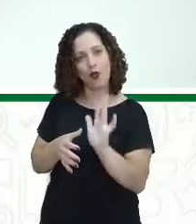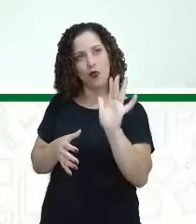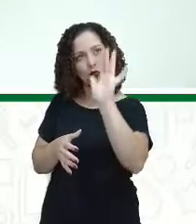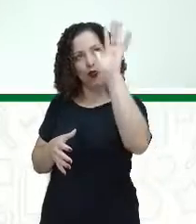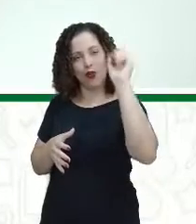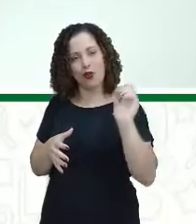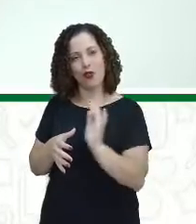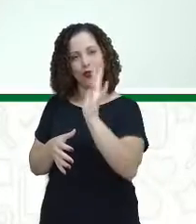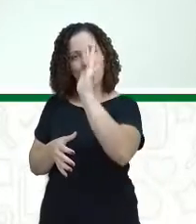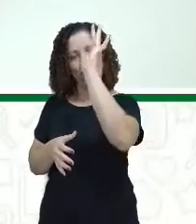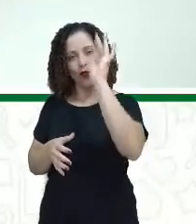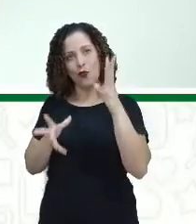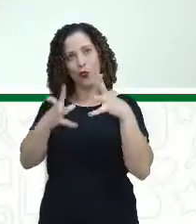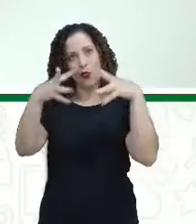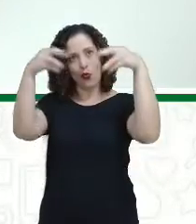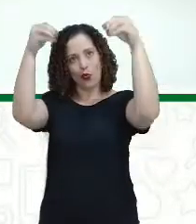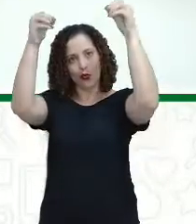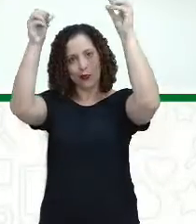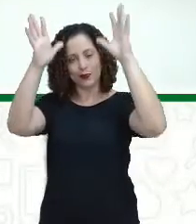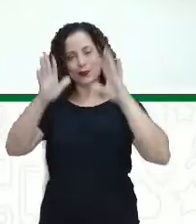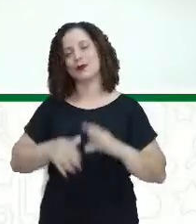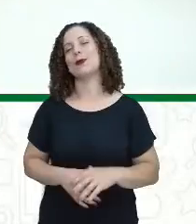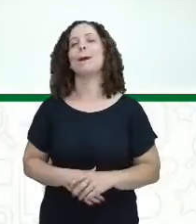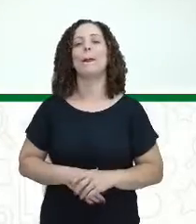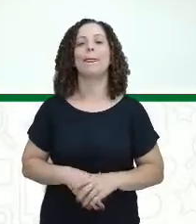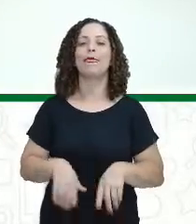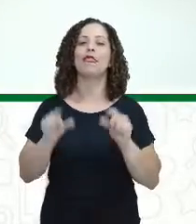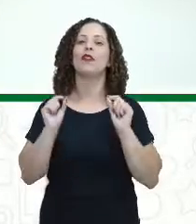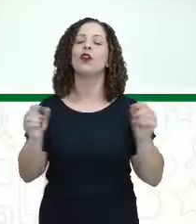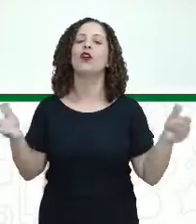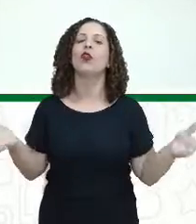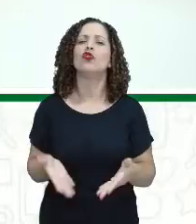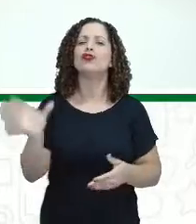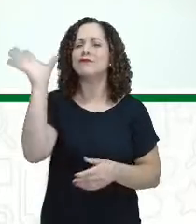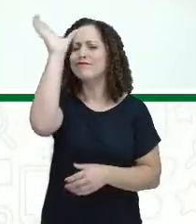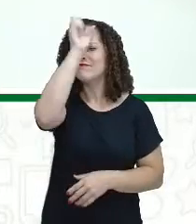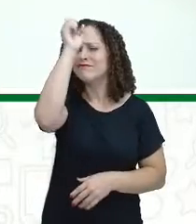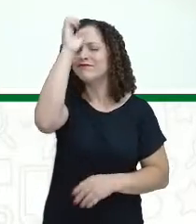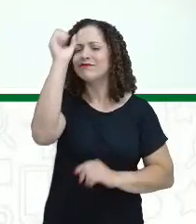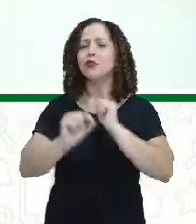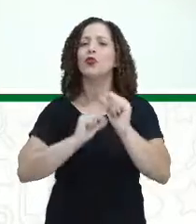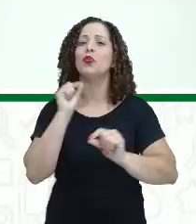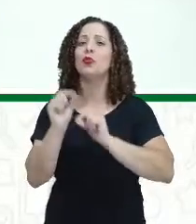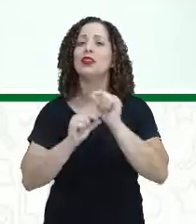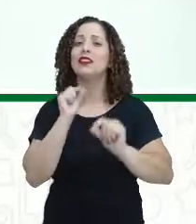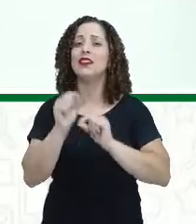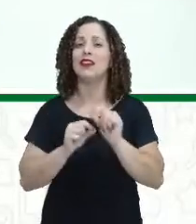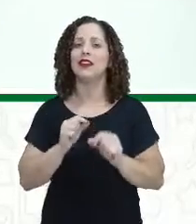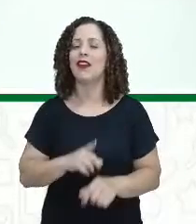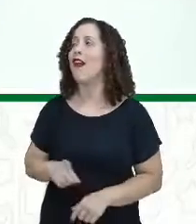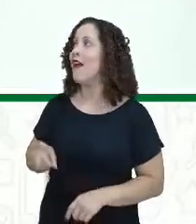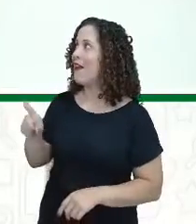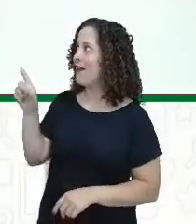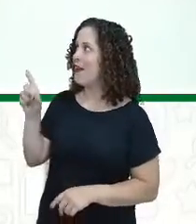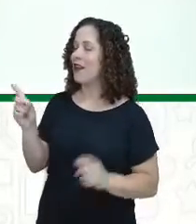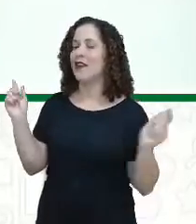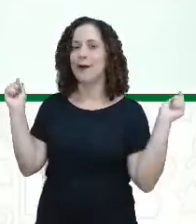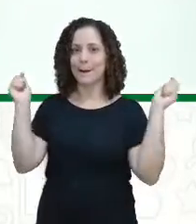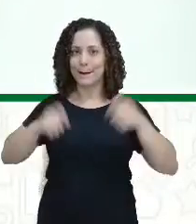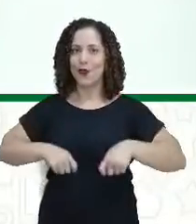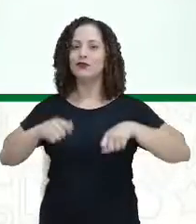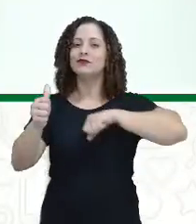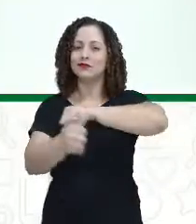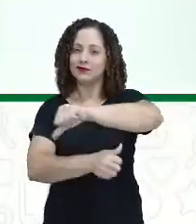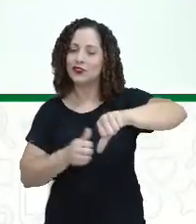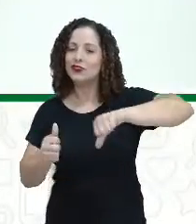de vapor. Então, o que a gente viu na aula de hoje? Que esta matéria, né, ela pode se